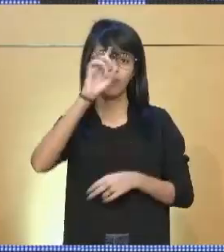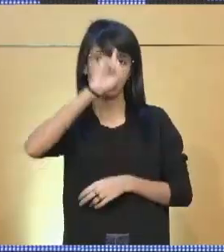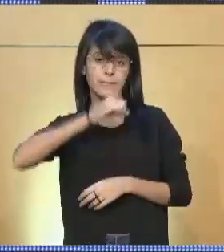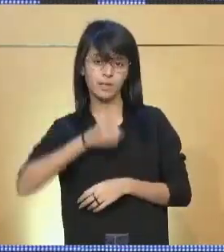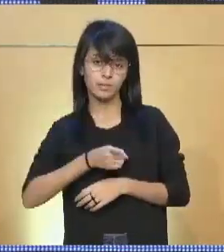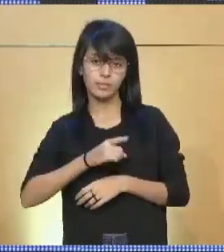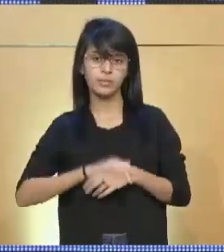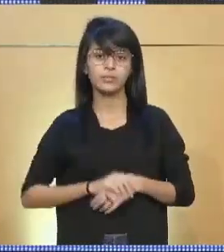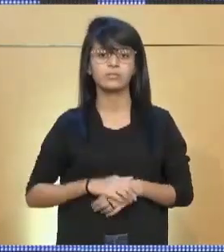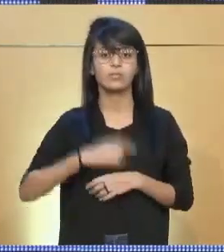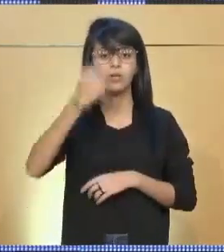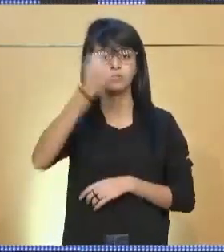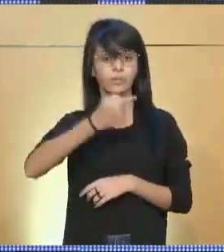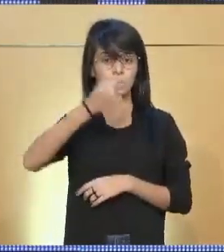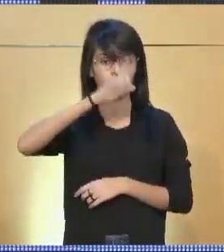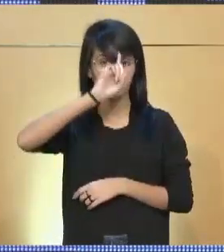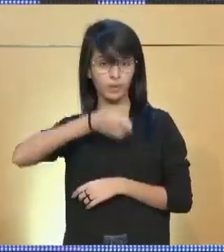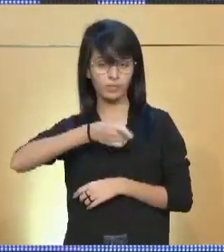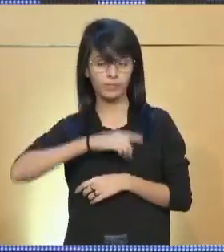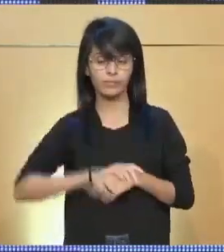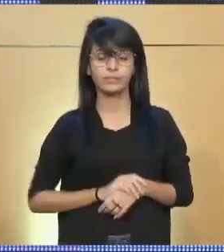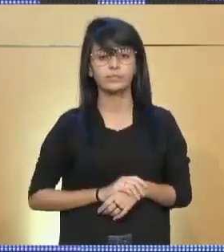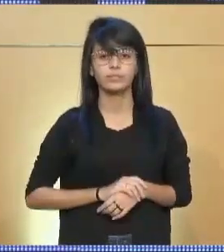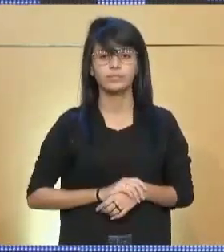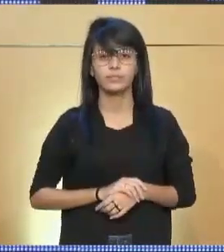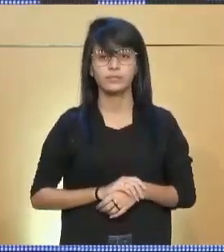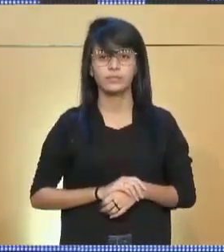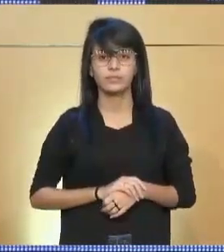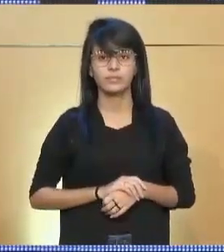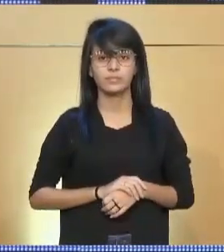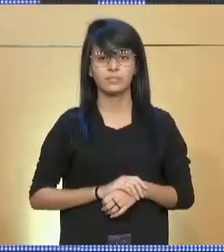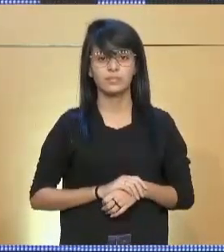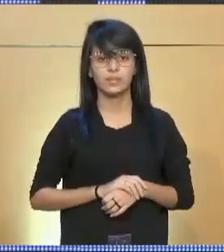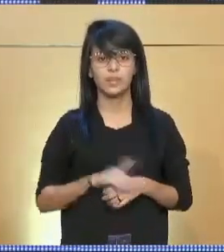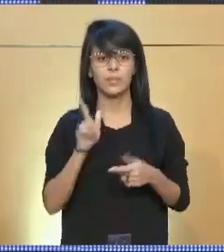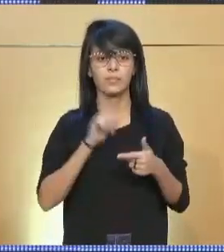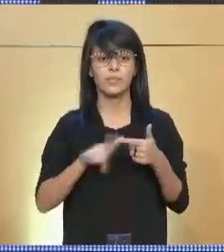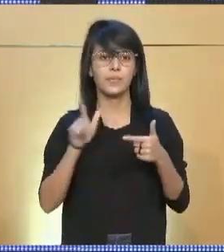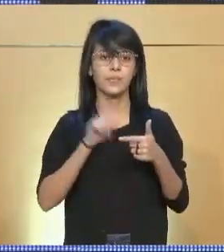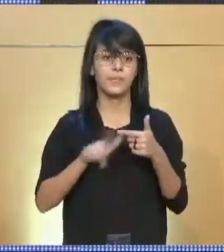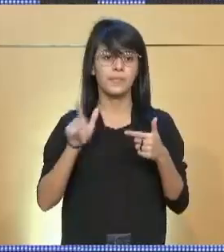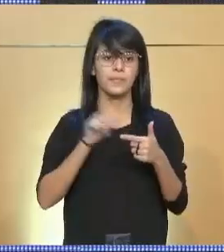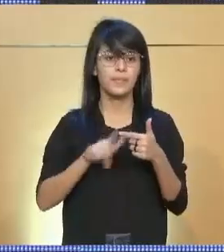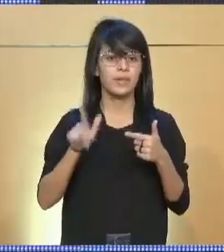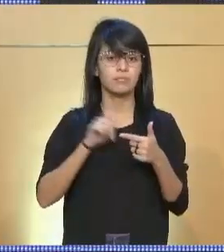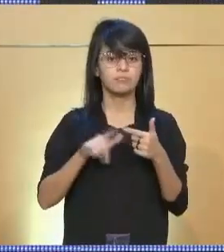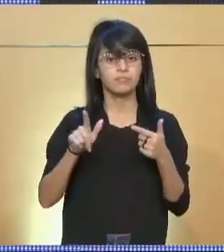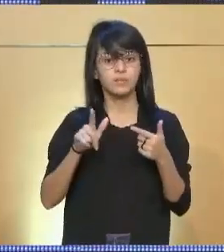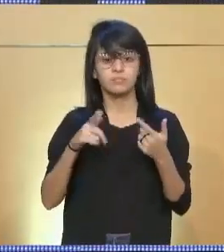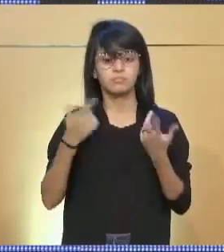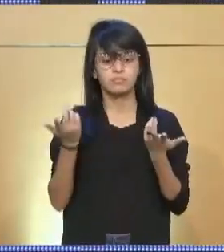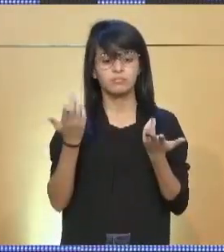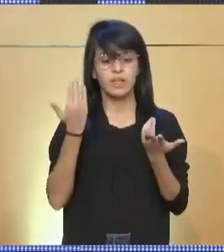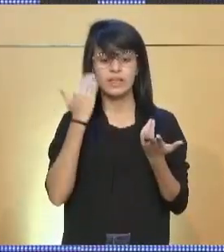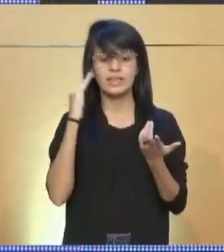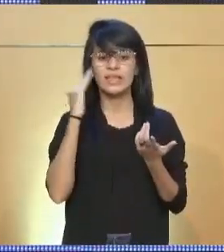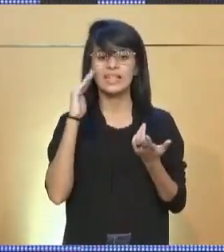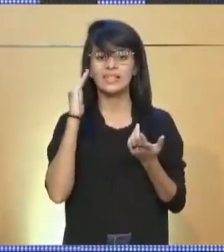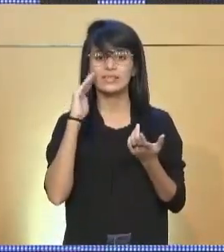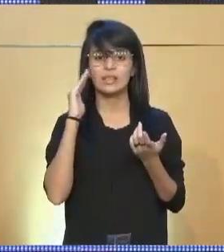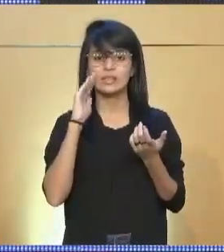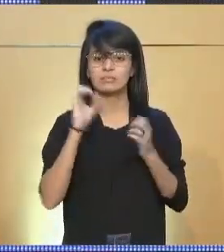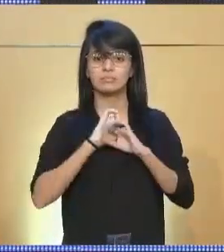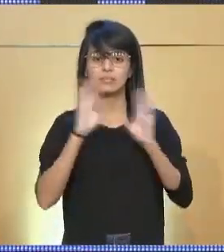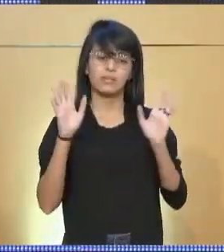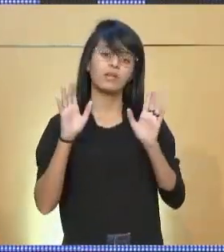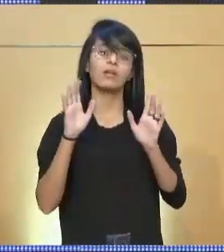é o sétimo mandamento, nós não temos nenhum problema etimológico no processo de entendimento do termo não